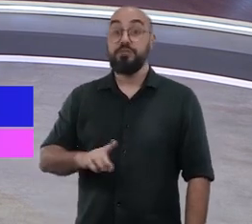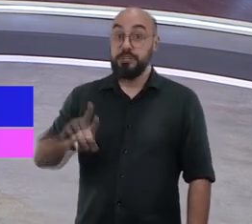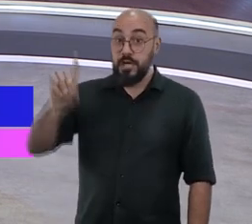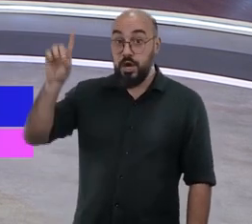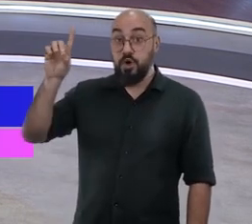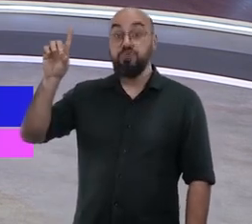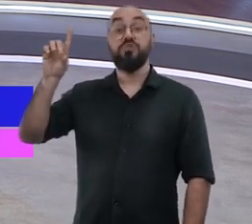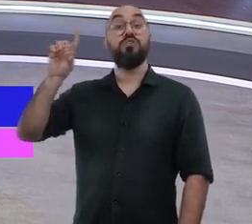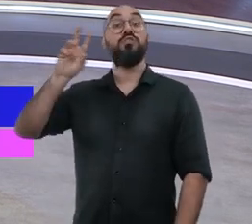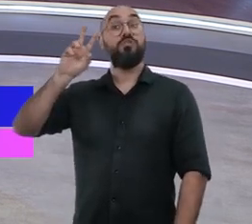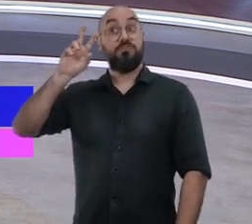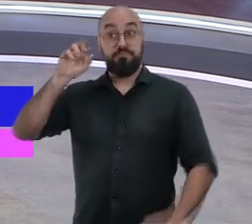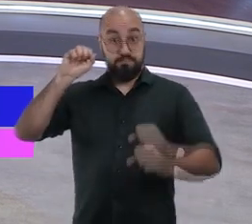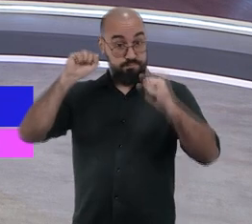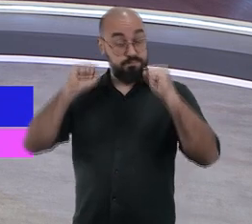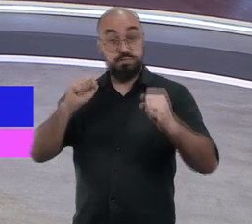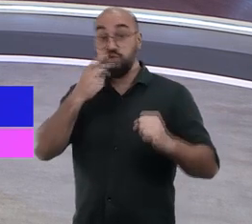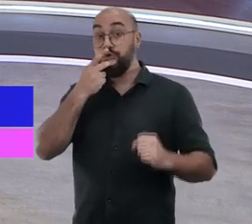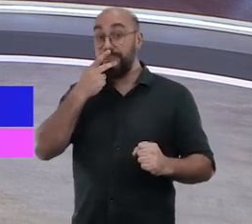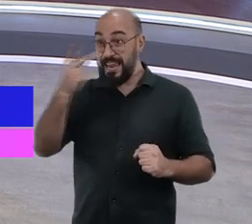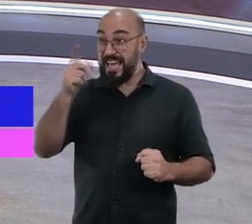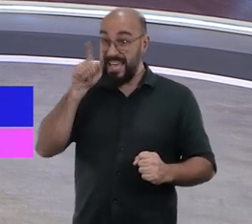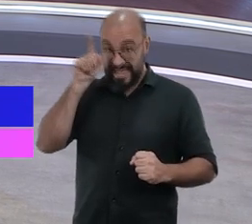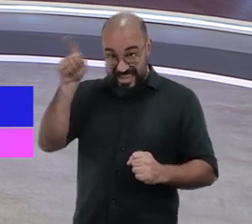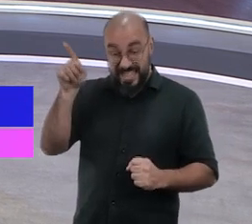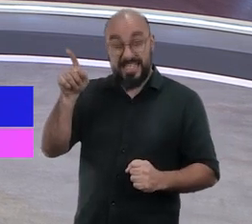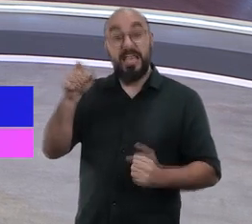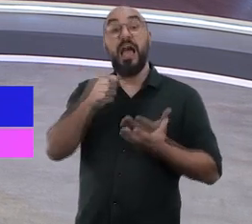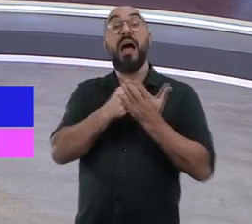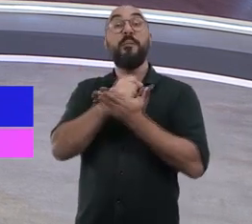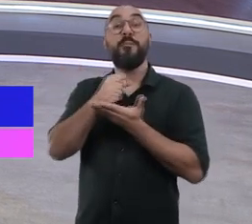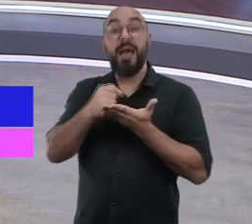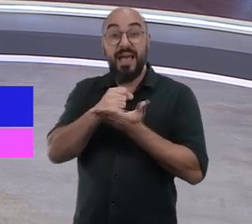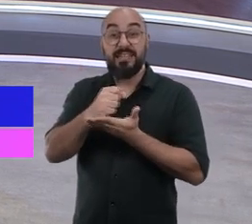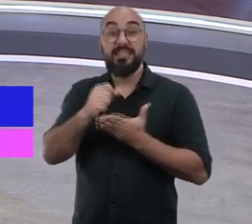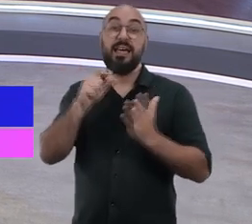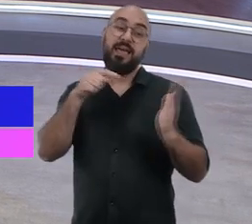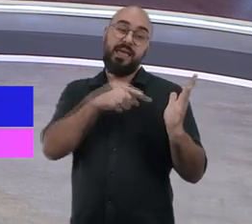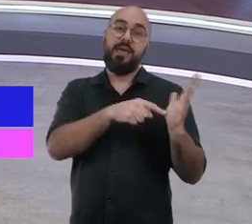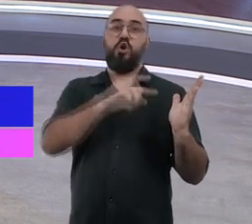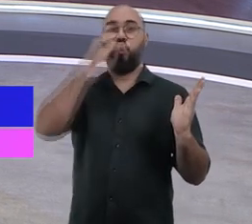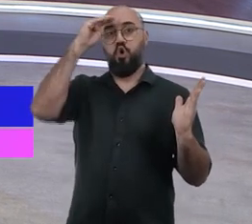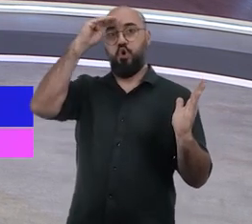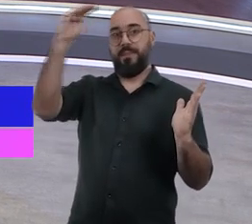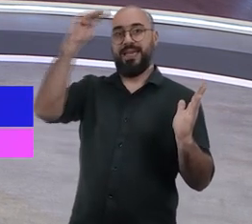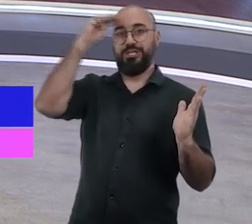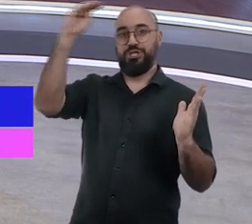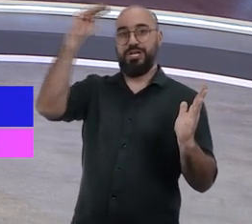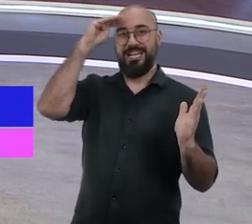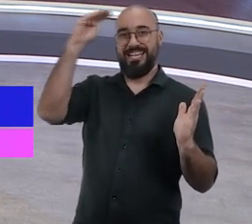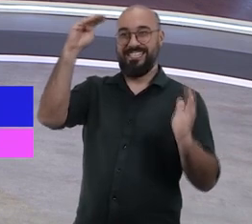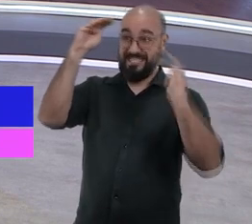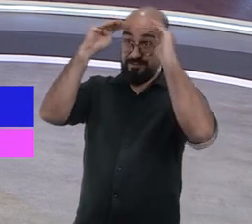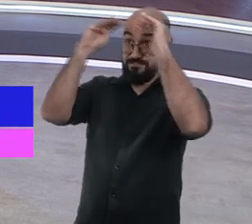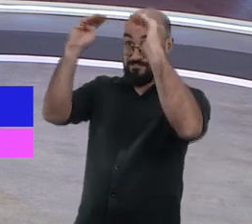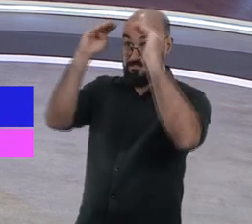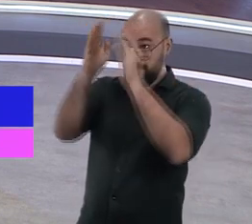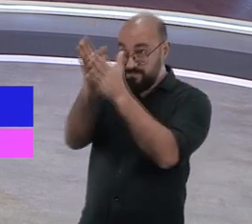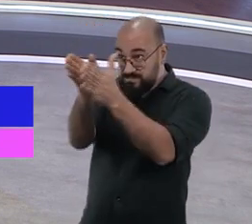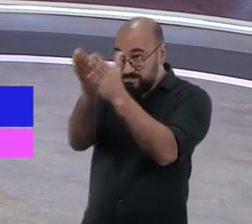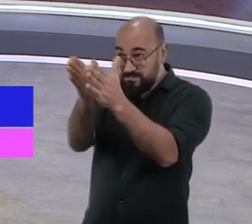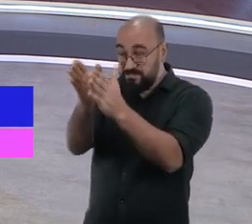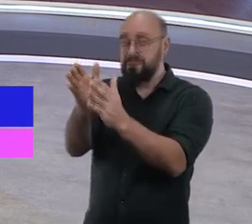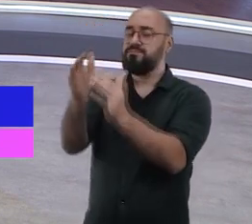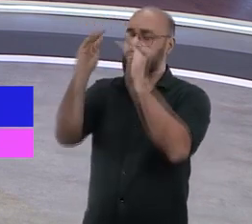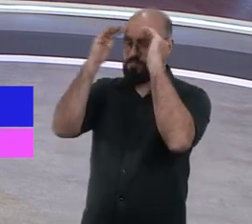Então, eu posso dizer que ele está baseado na obediência. Eu obedeço a